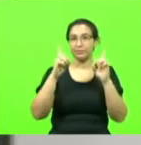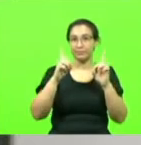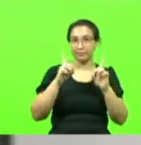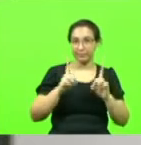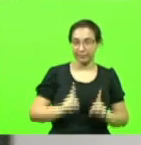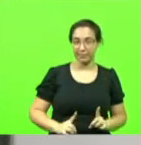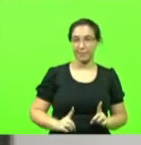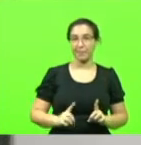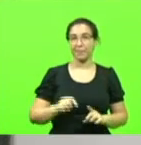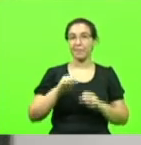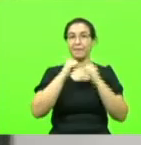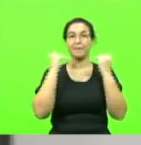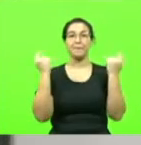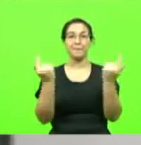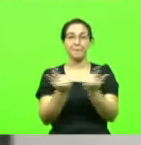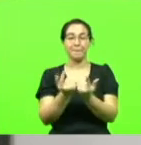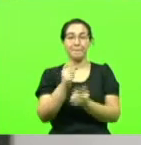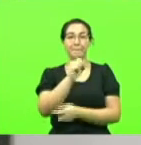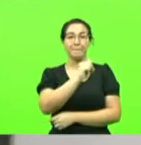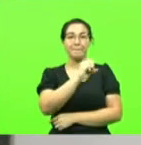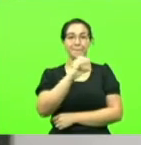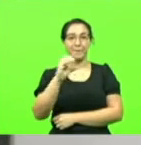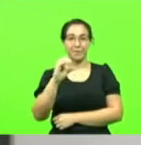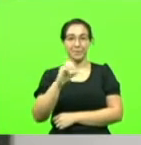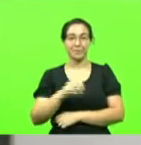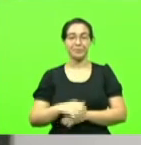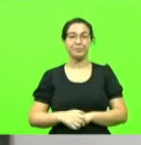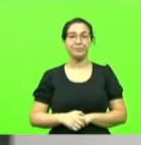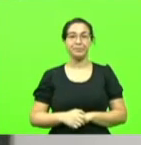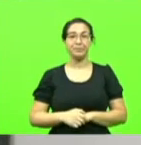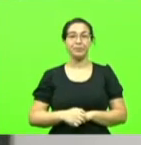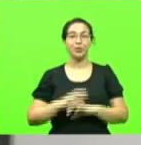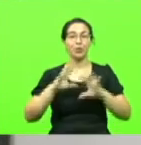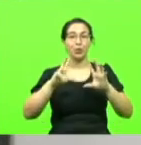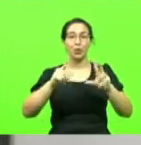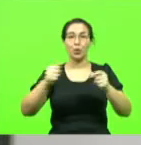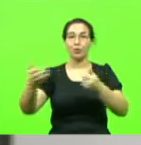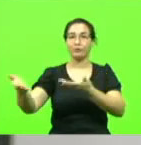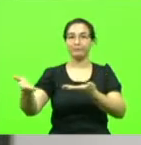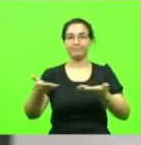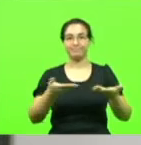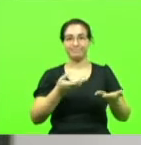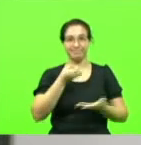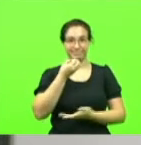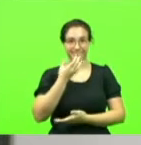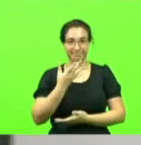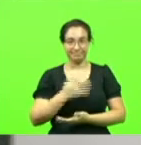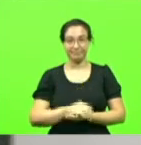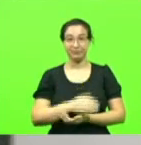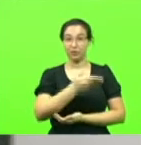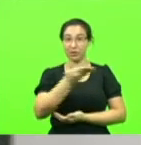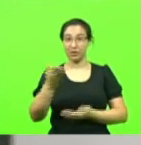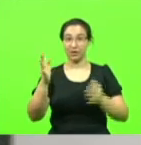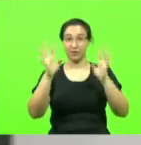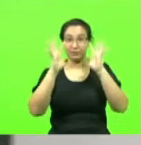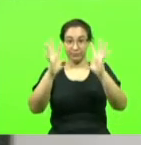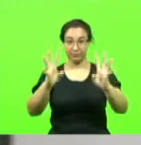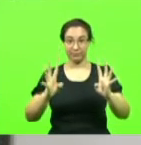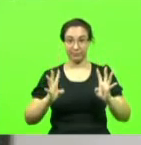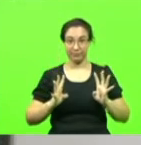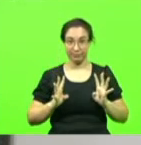da Assembleia Legislativa de Santa Catarina sejam todos bem-vindos os que nos ouvem